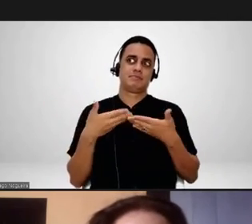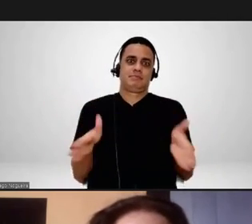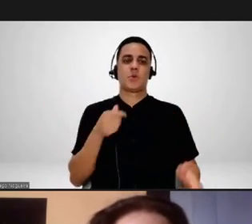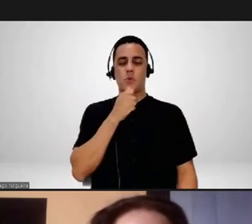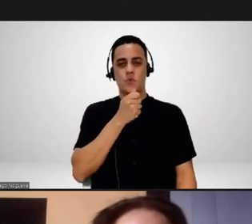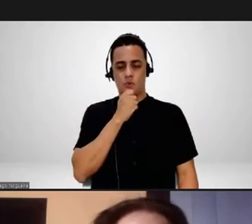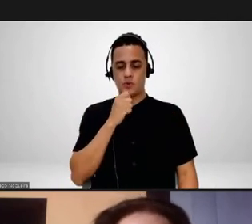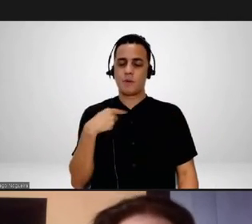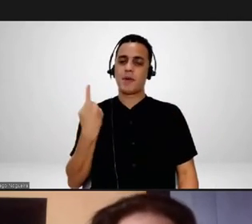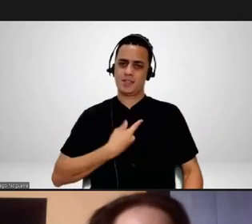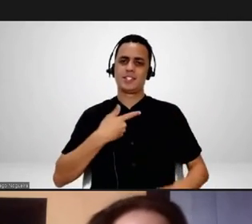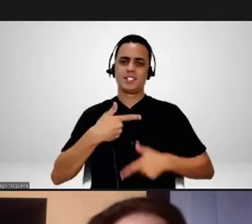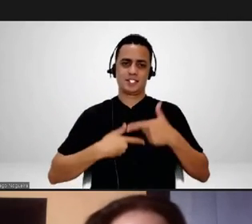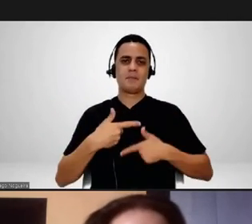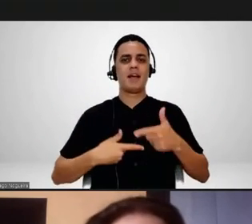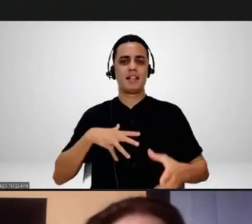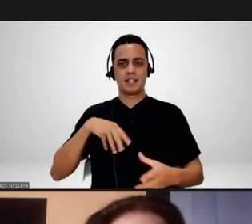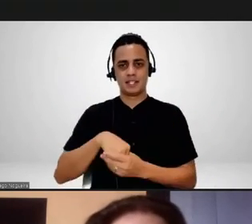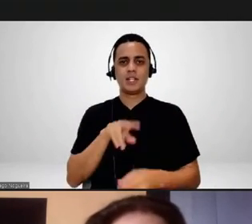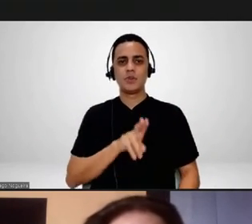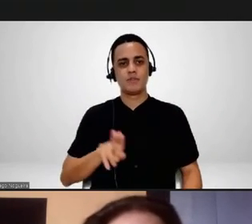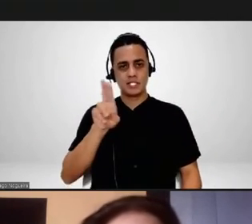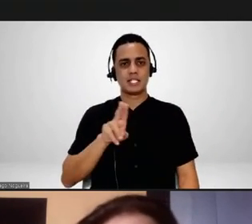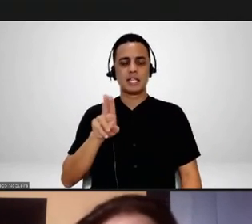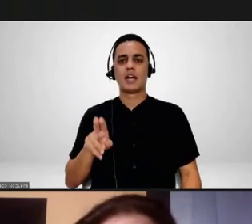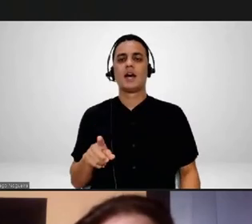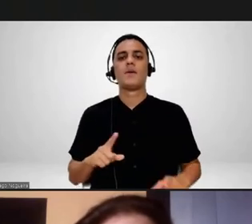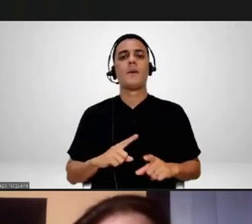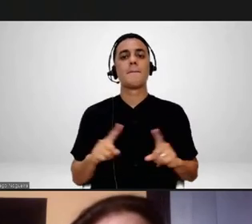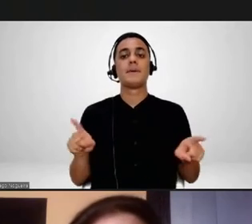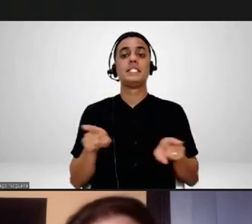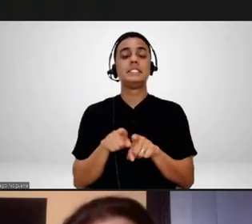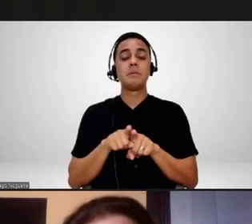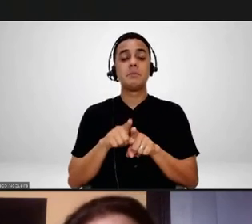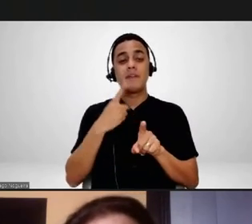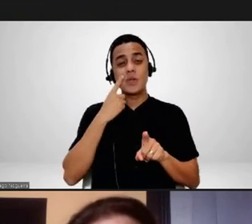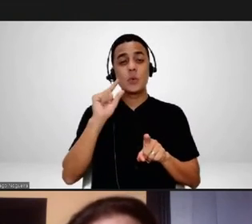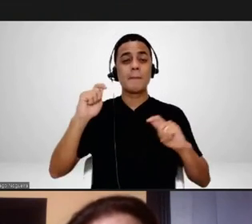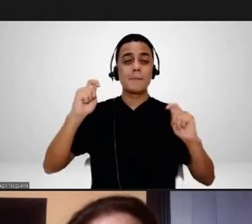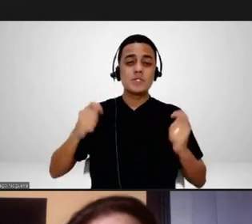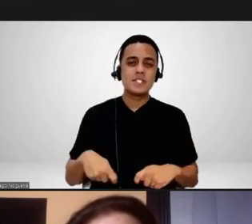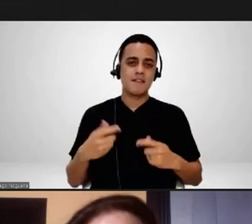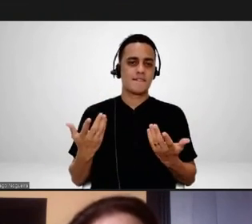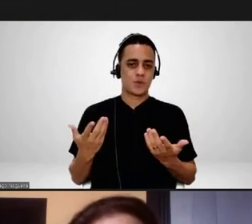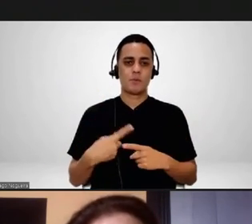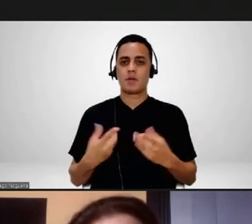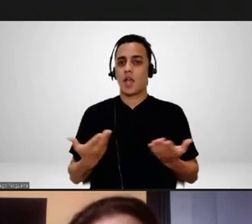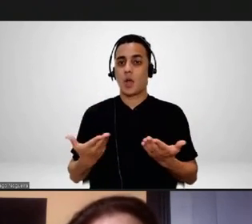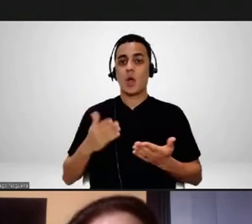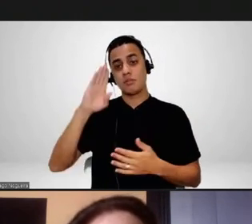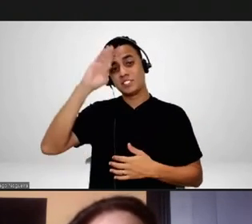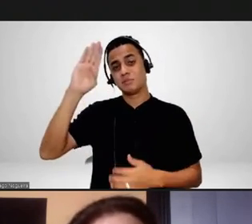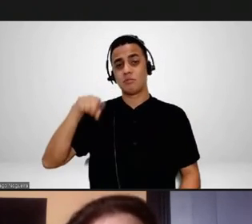trabalhando dentro da universidade, mas lançando mão do que é possível, sabe, Carmen? Que hoje é Instagram,